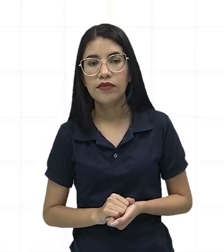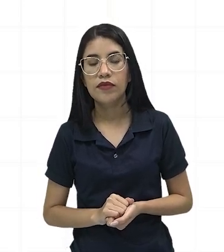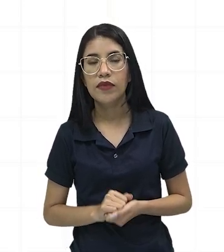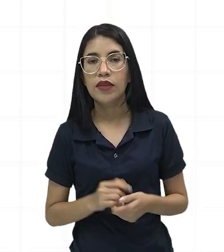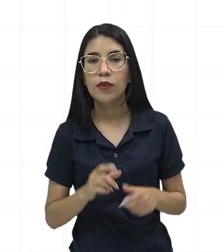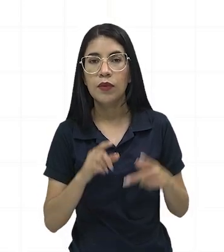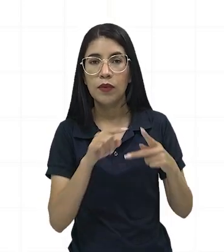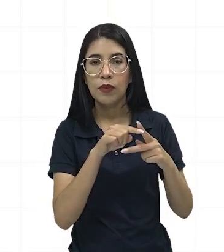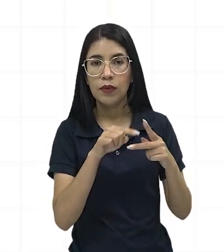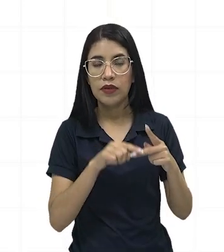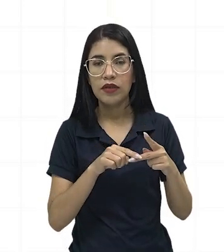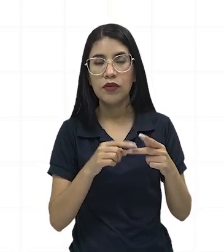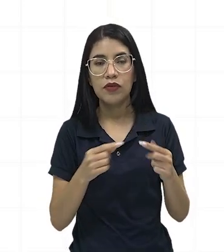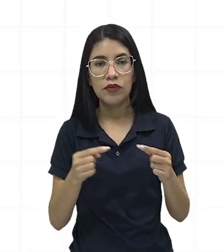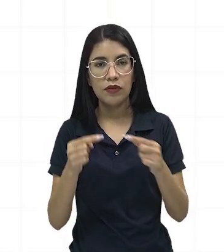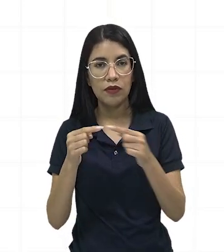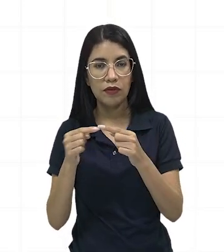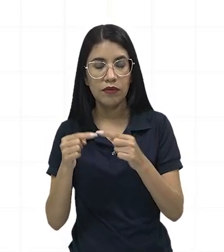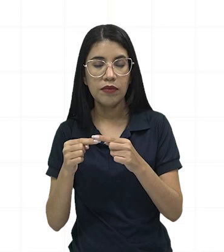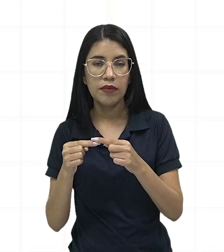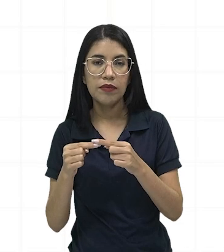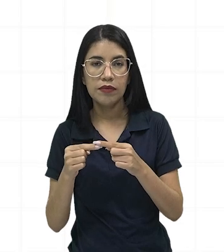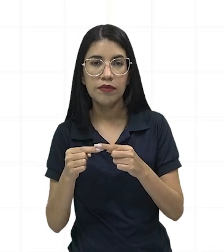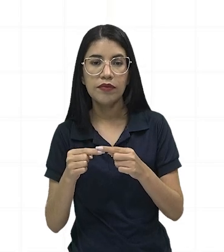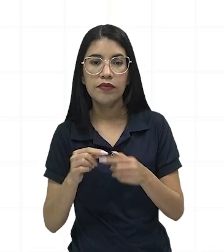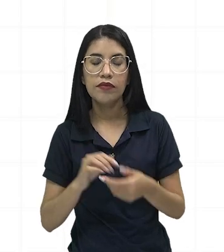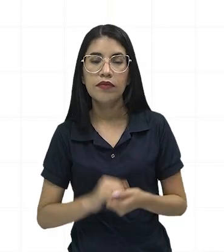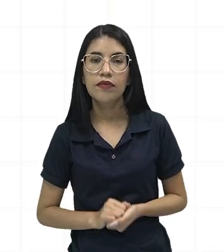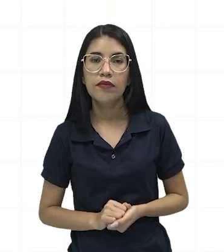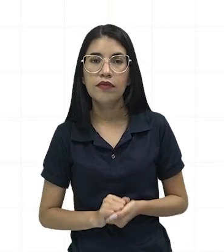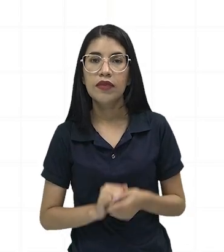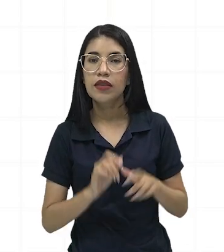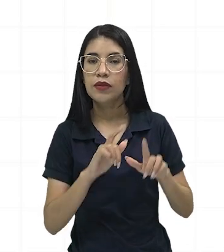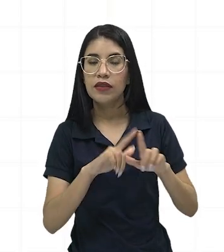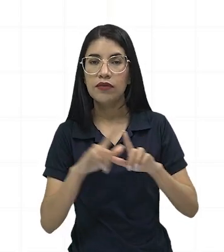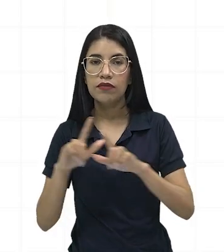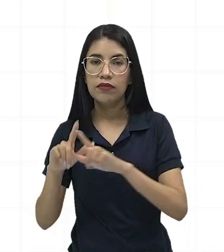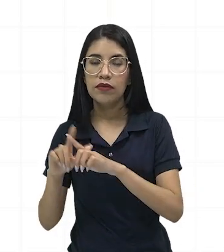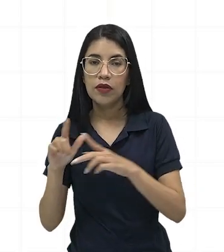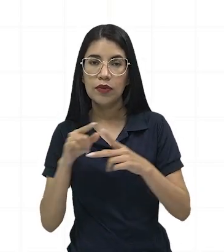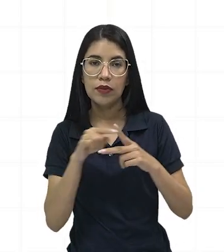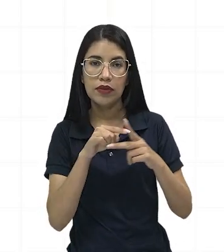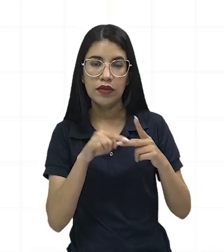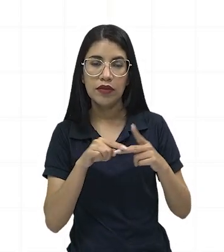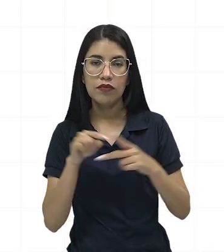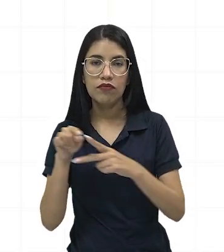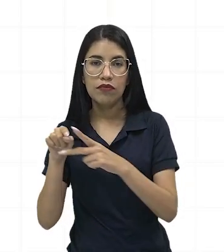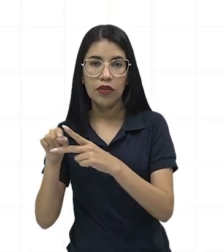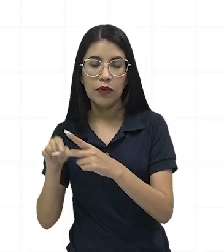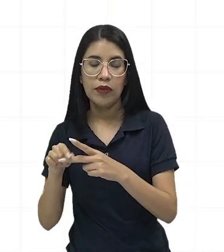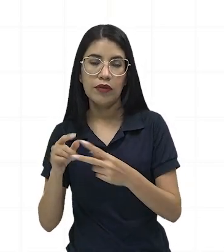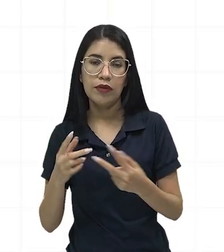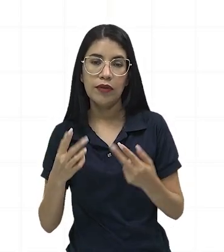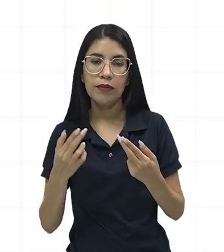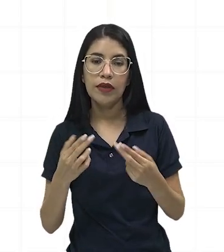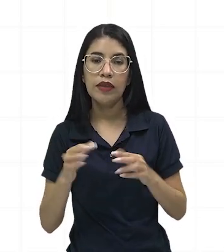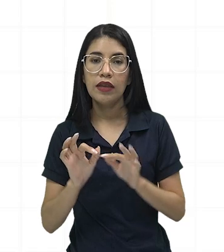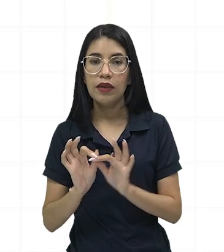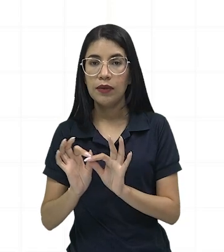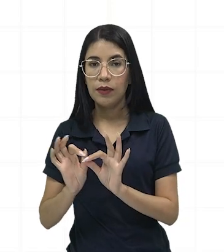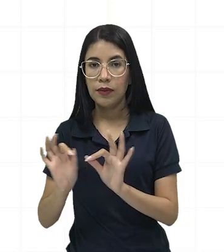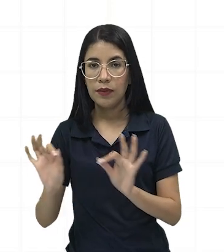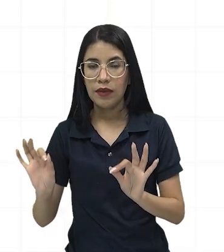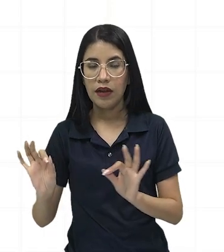congruente, né? Isso que é medidas iguais. E esse lado aqui, ó, que estamos aqui,